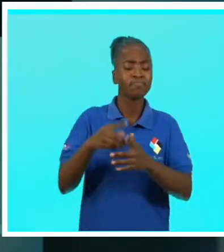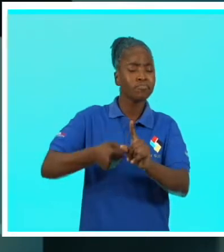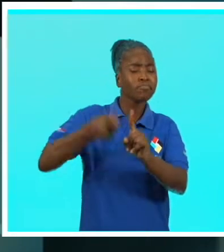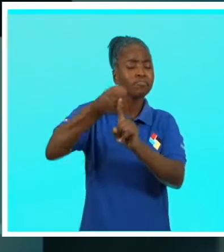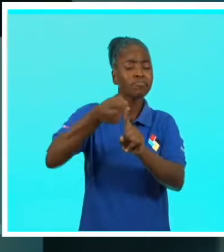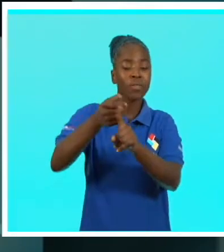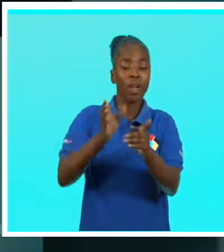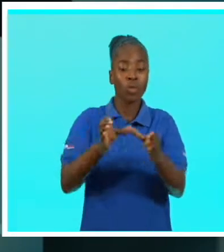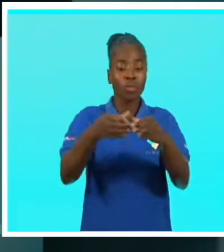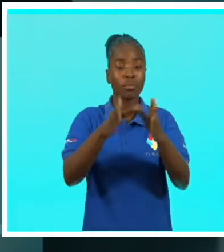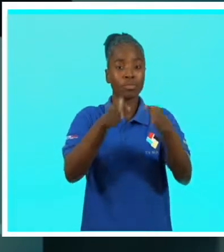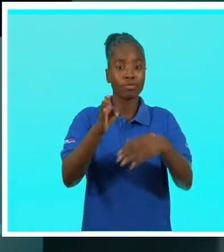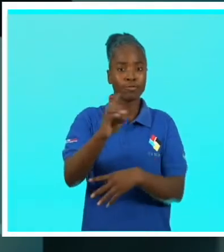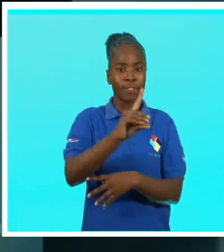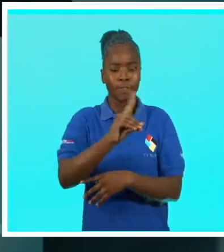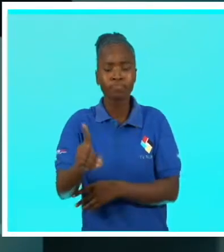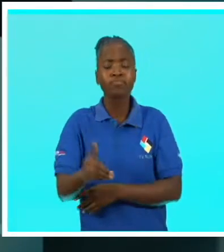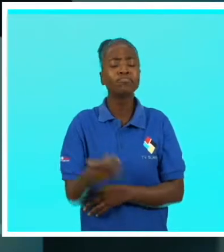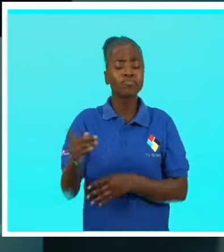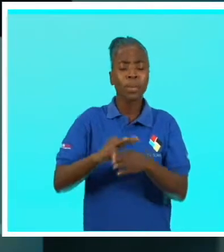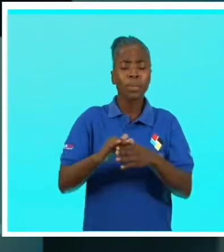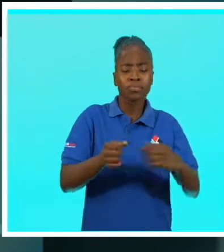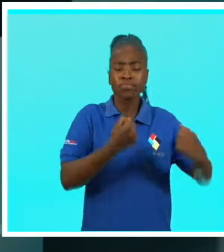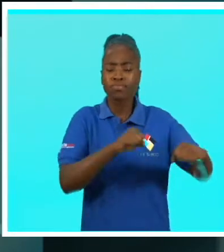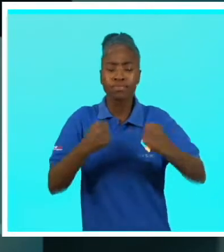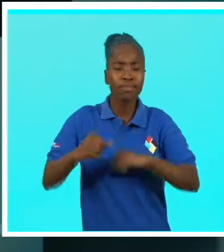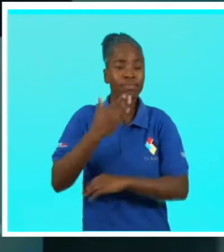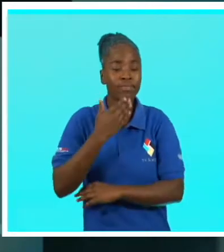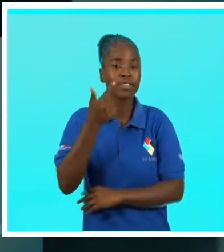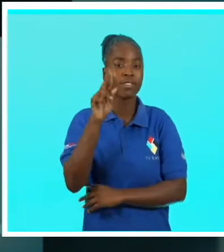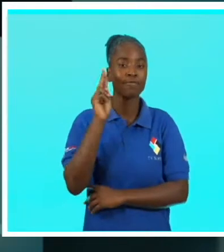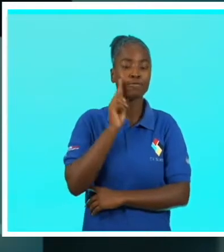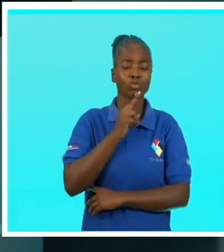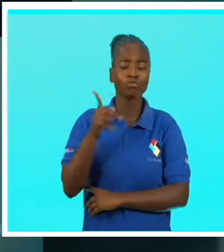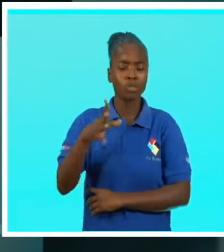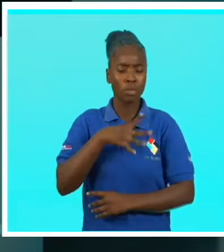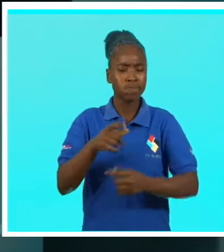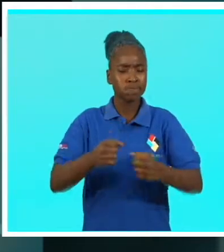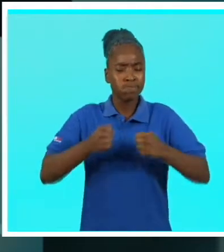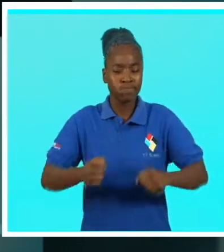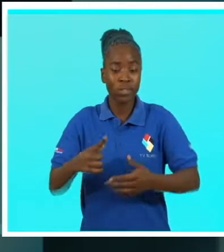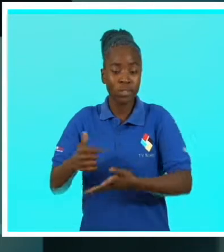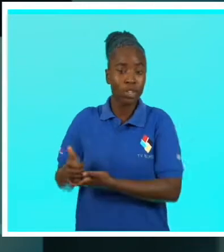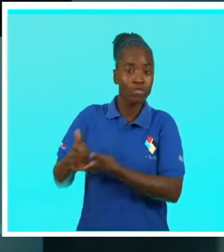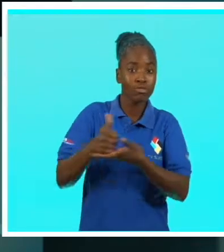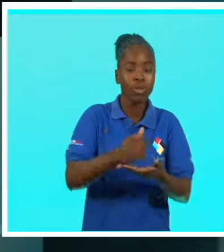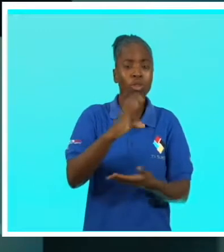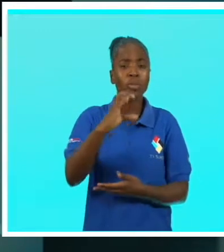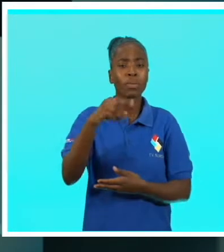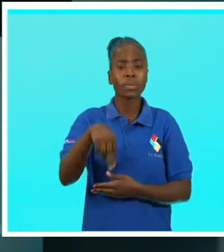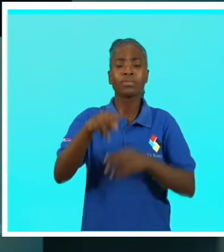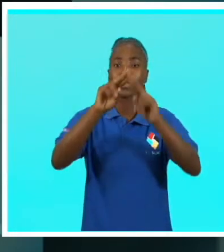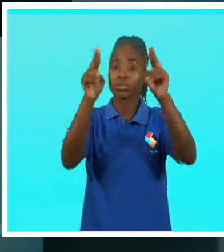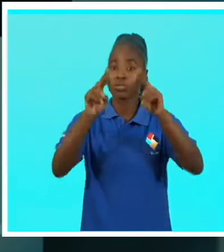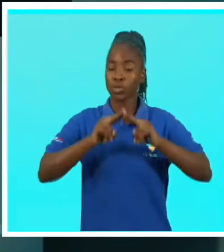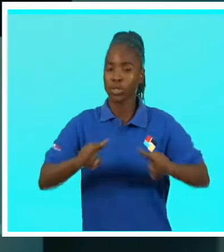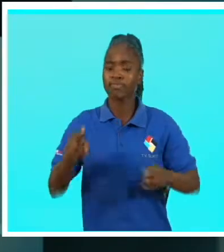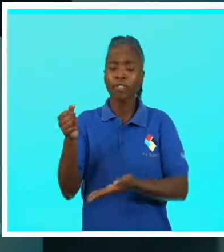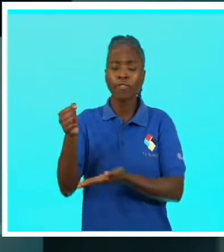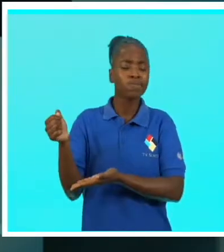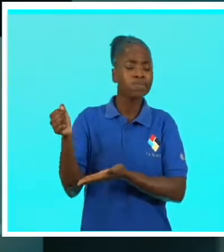As sugestões de advocacia do movimento de pessoas com deficiência estão a ser implementadas pela TV Surdo e têm